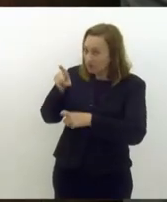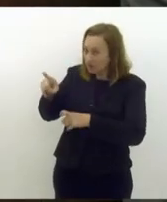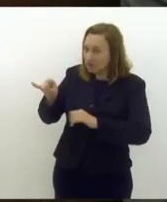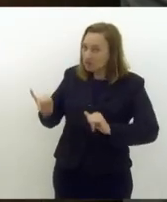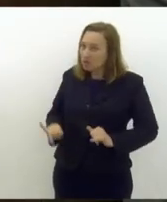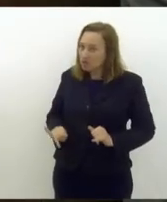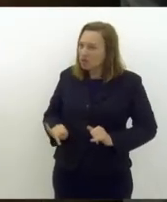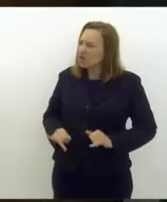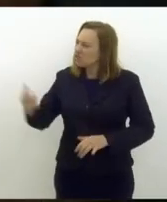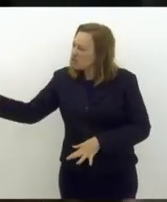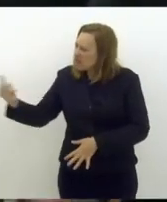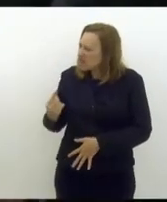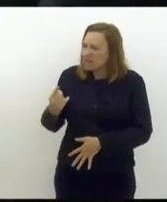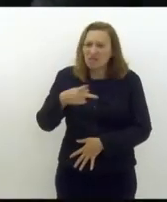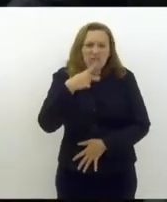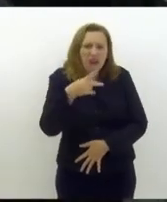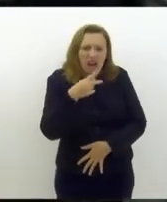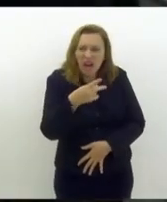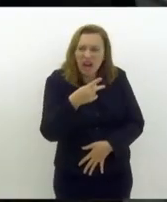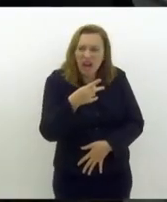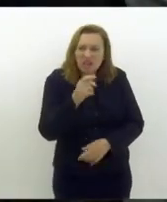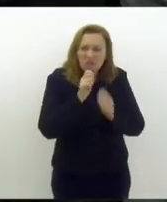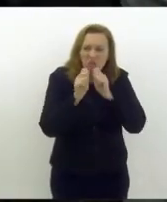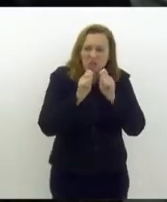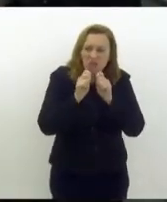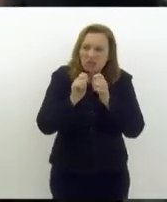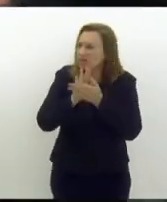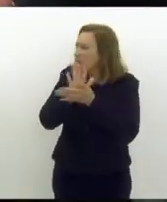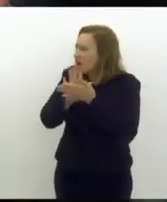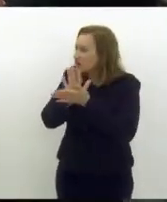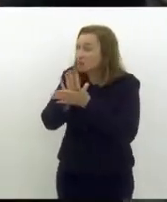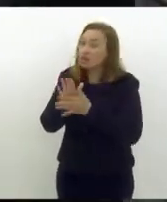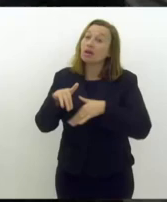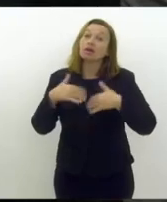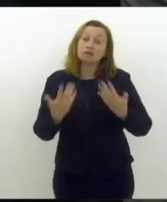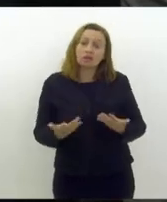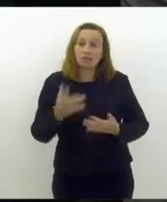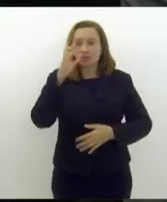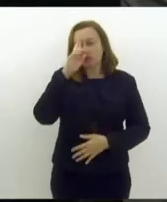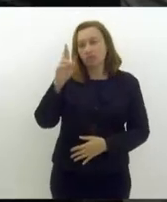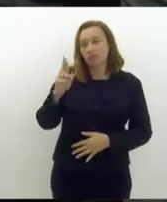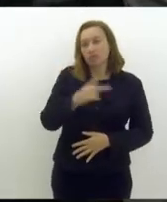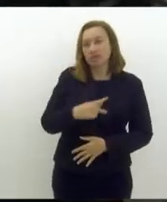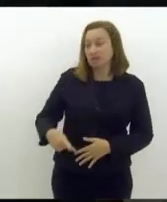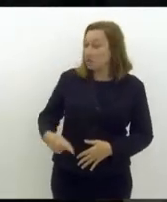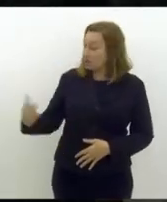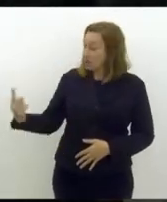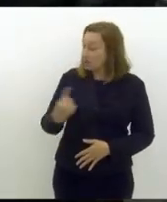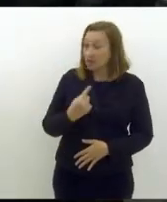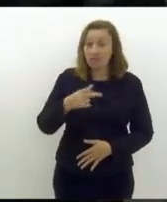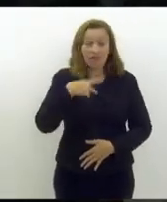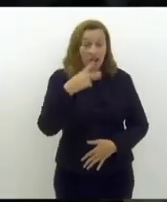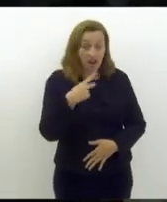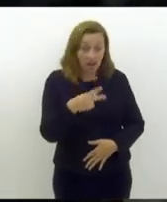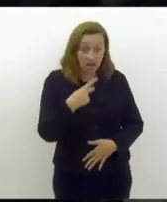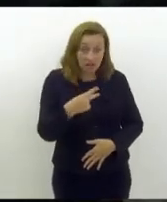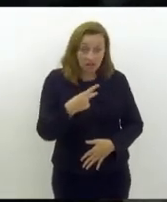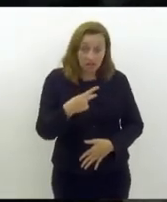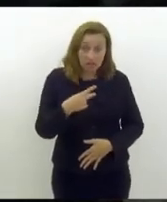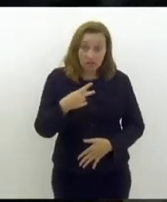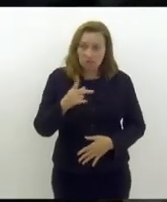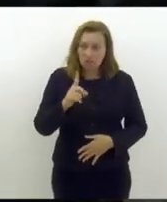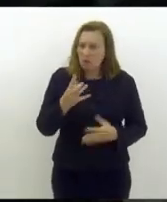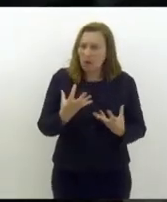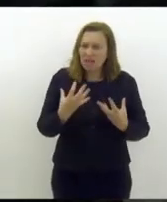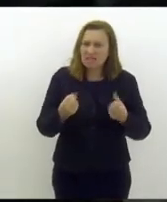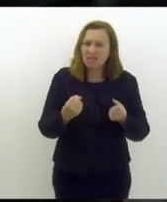alguém veio aqui falar no microfone solei nada então vem aqui Presidente na frente de todos falar que eu não compacto